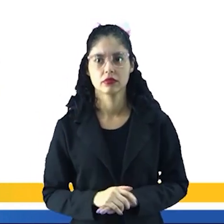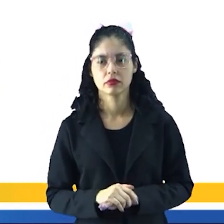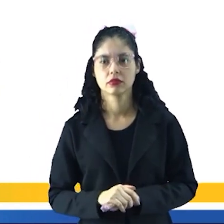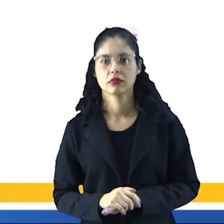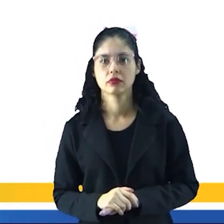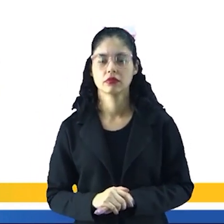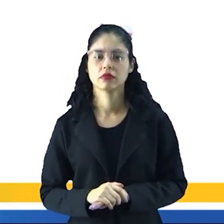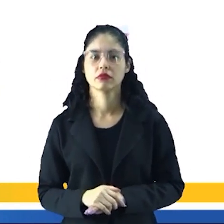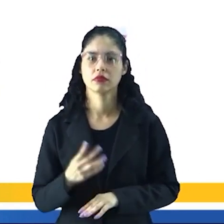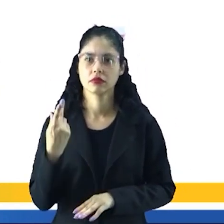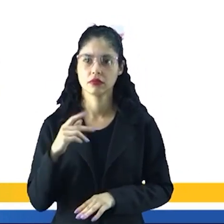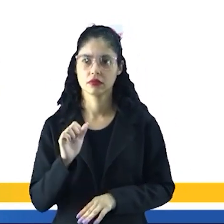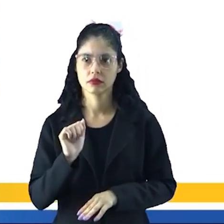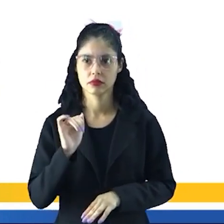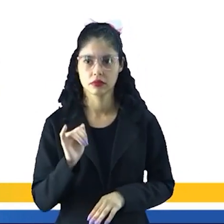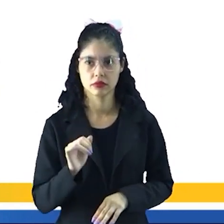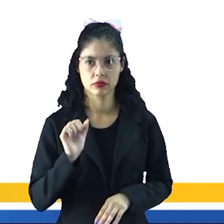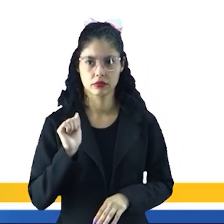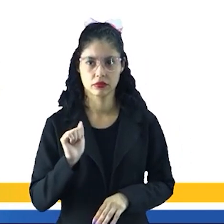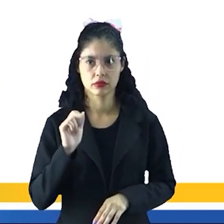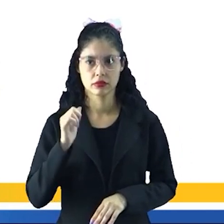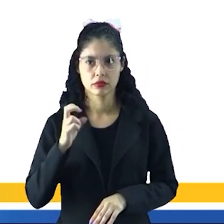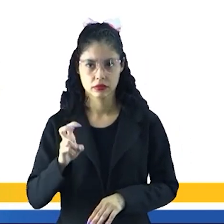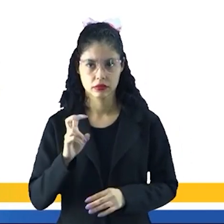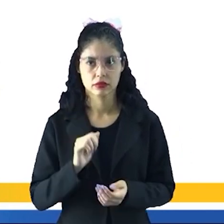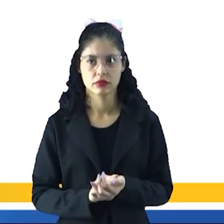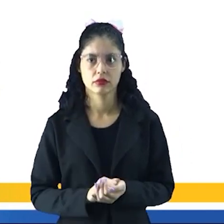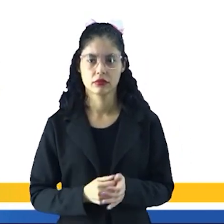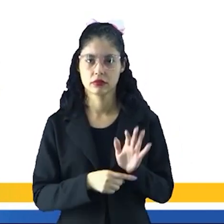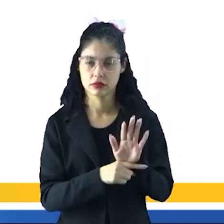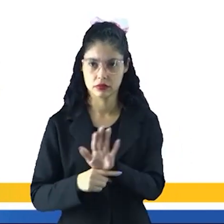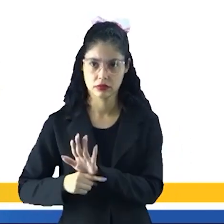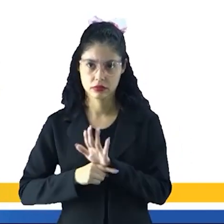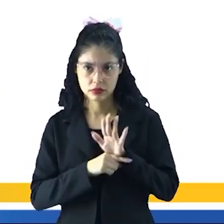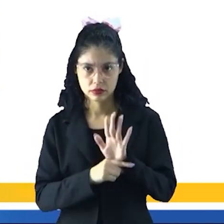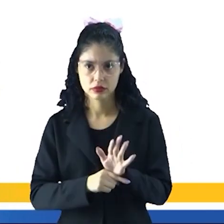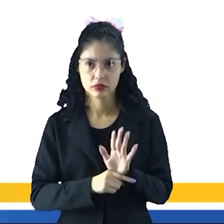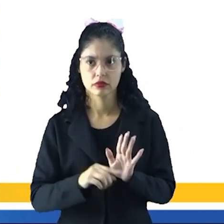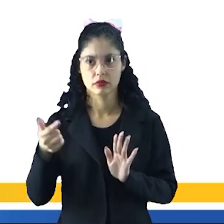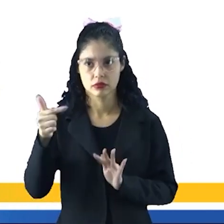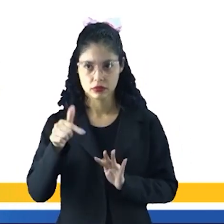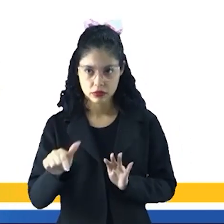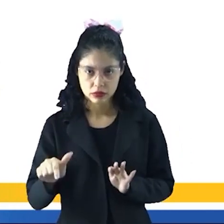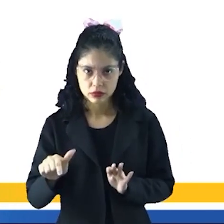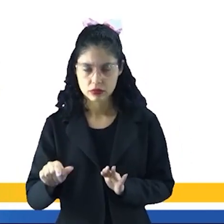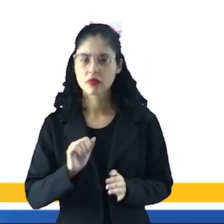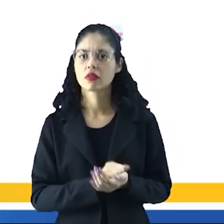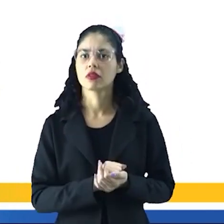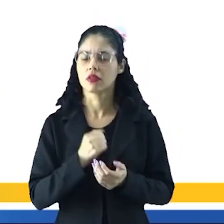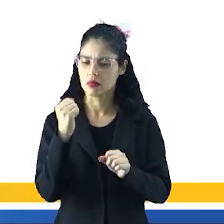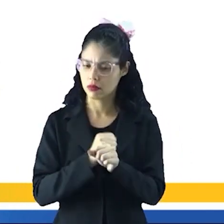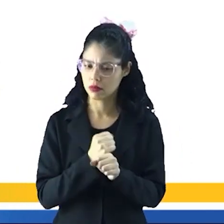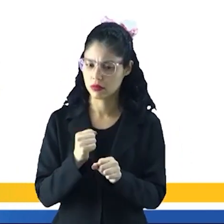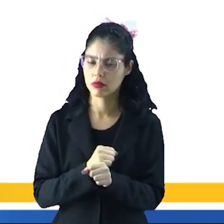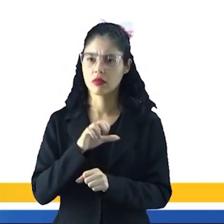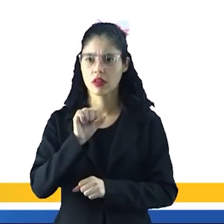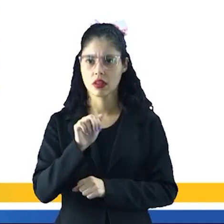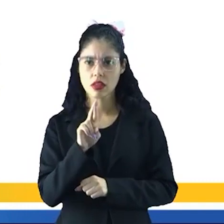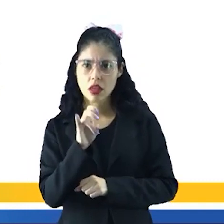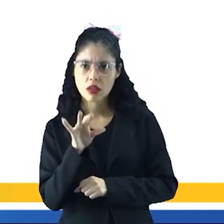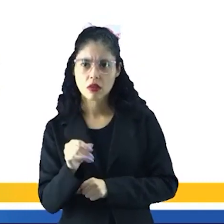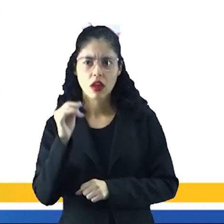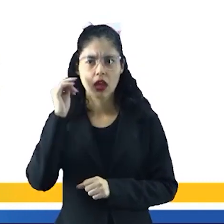Durante o período do AI-5, o campo das artes visuais retrata de forma reativa, né, obras sobre